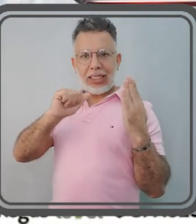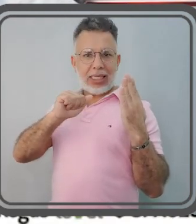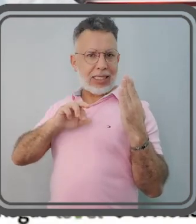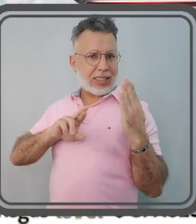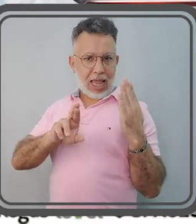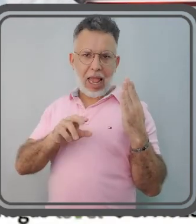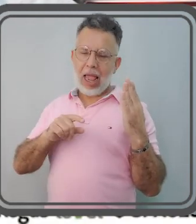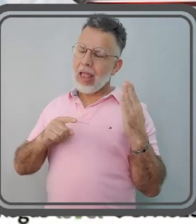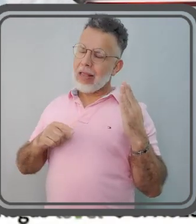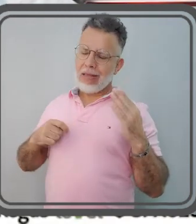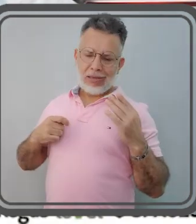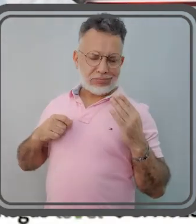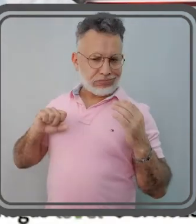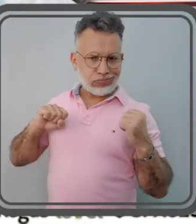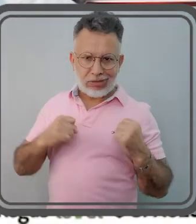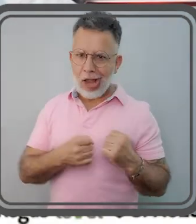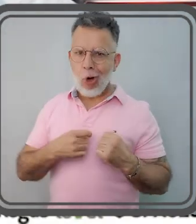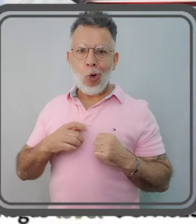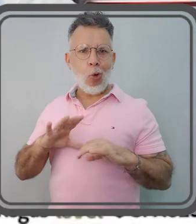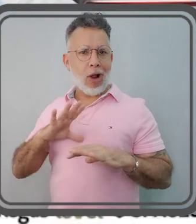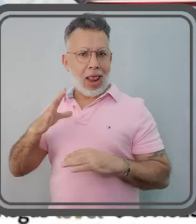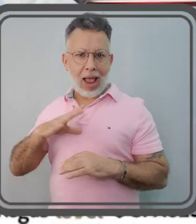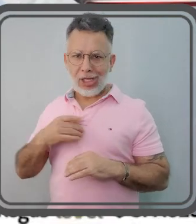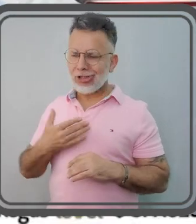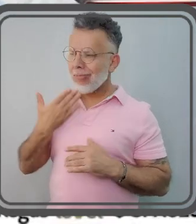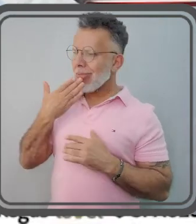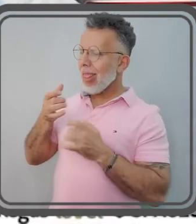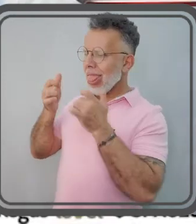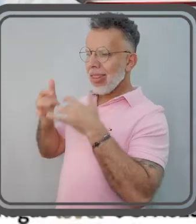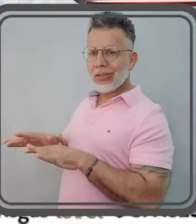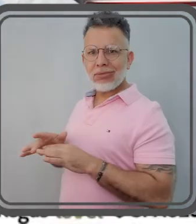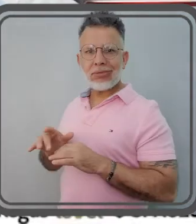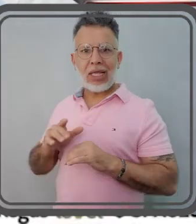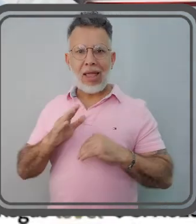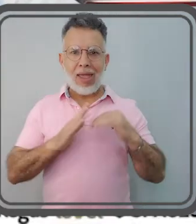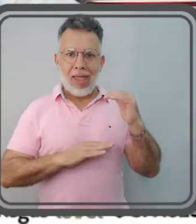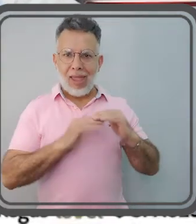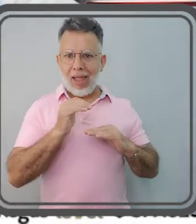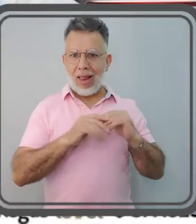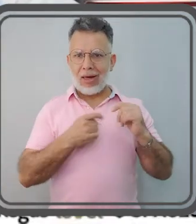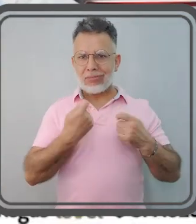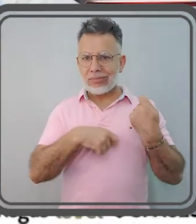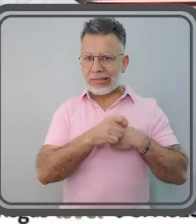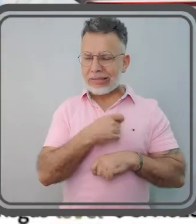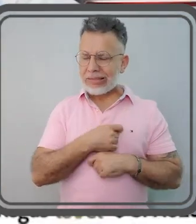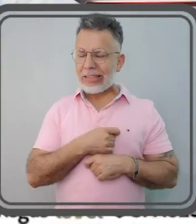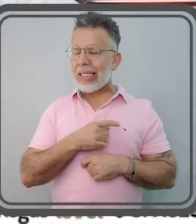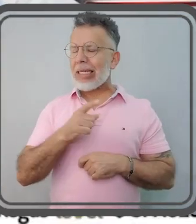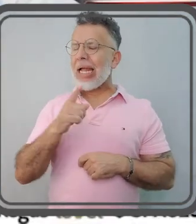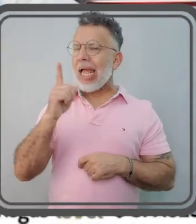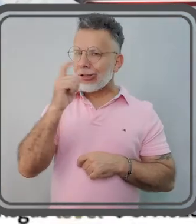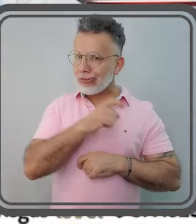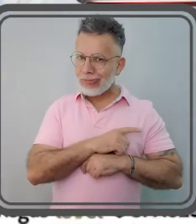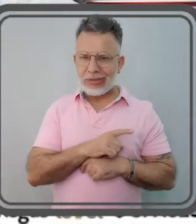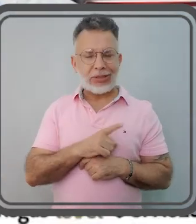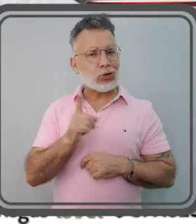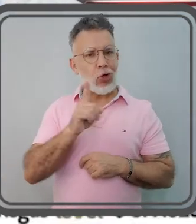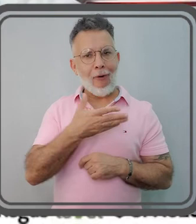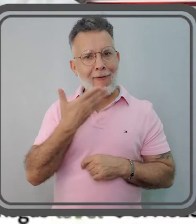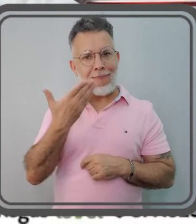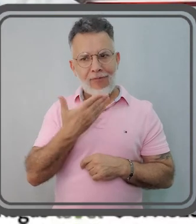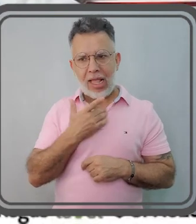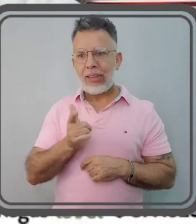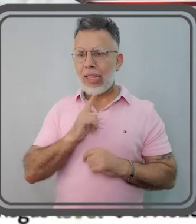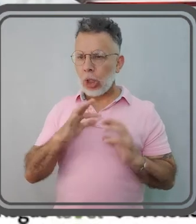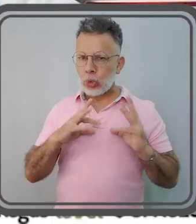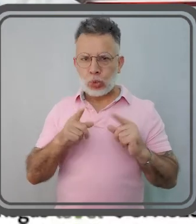negócio, não foi fácil, não é fácil, é muito difícil, tem tudo para você desistir, mas cada dia que